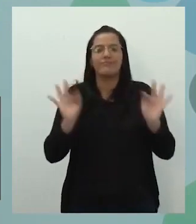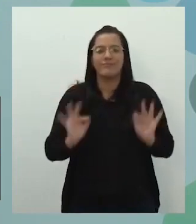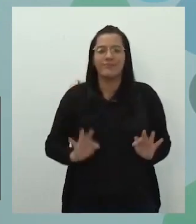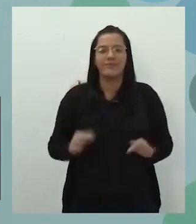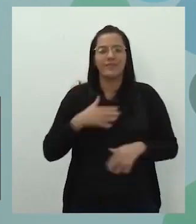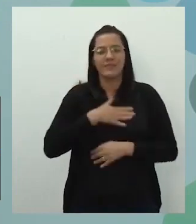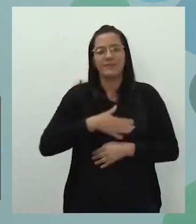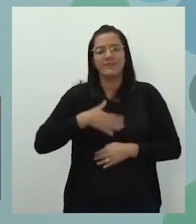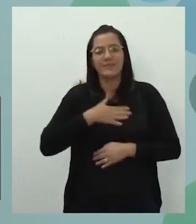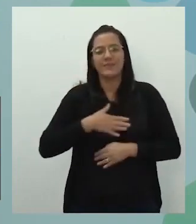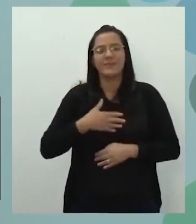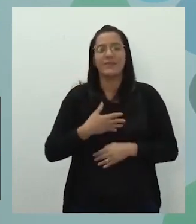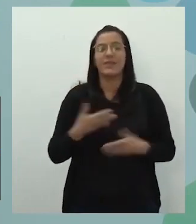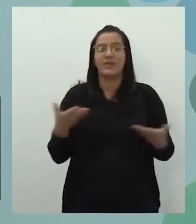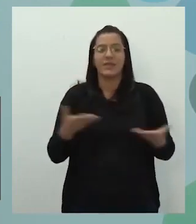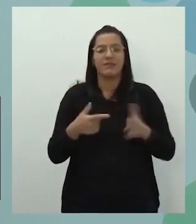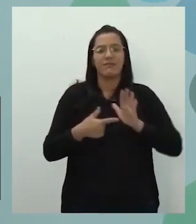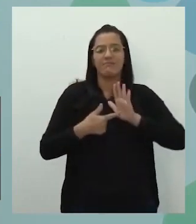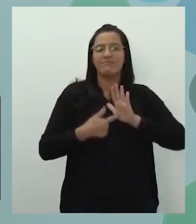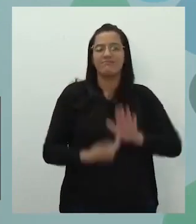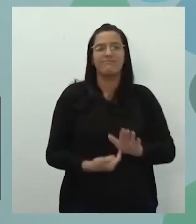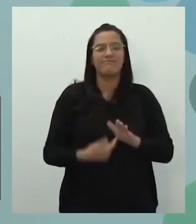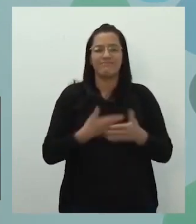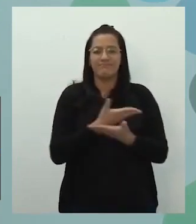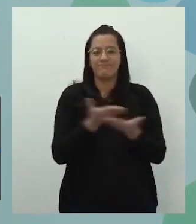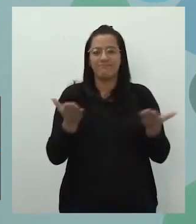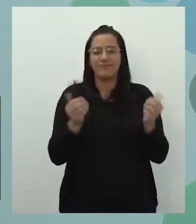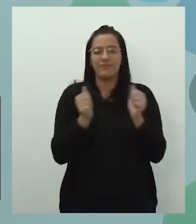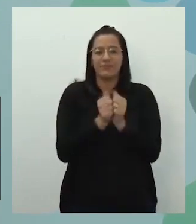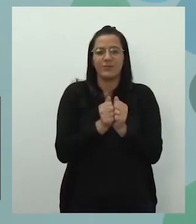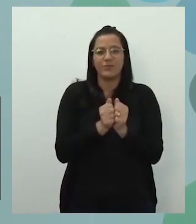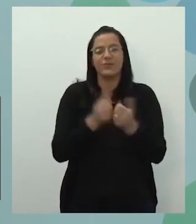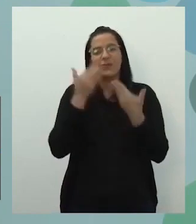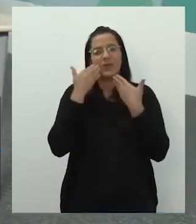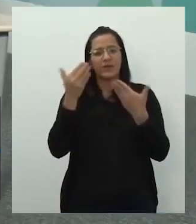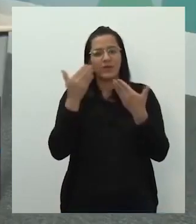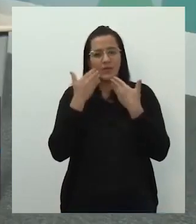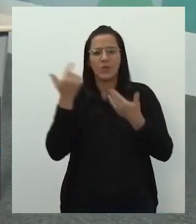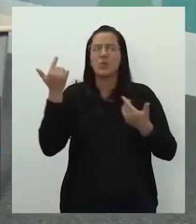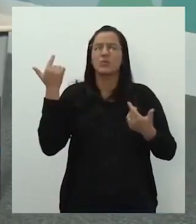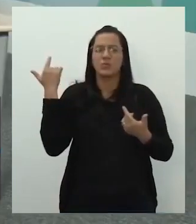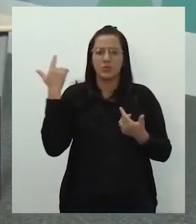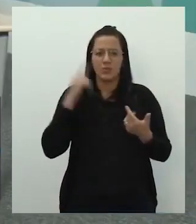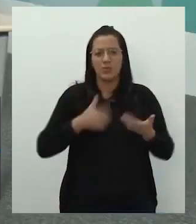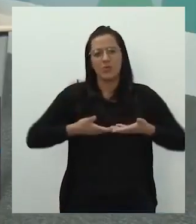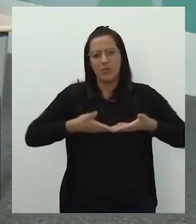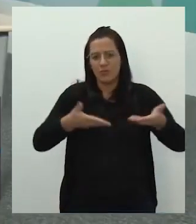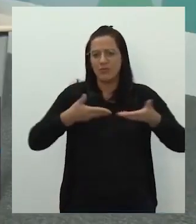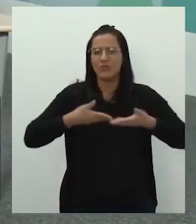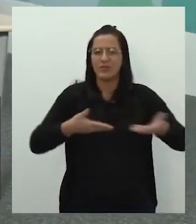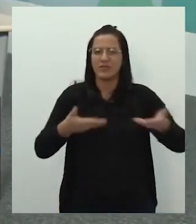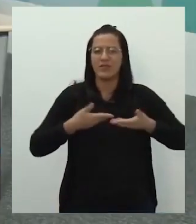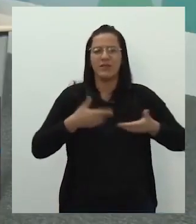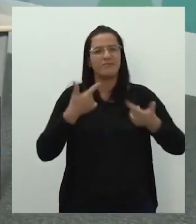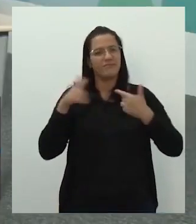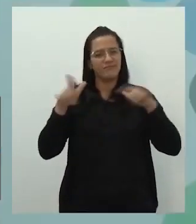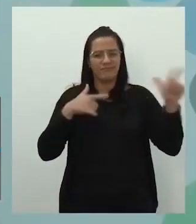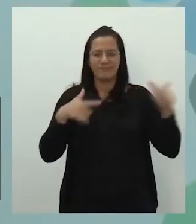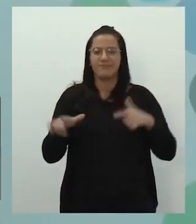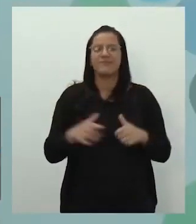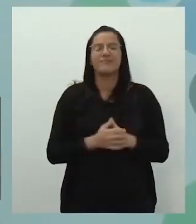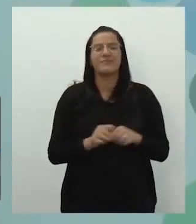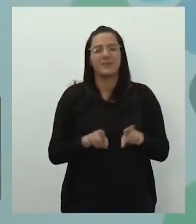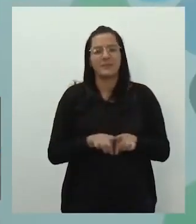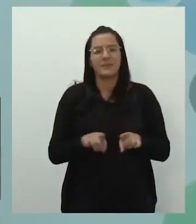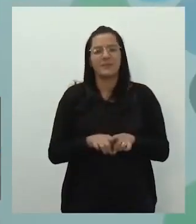do ATPC, poder estar aqui de frente com vocês. Então, eu agradeço. Espero ser convidada outras vezes pela minha xará. Vai ser. E E eu